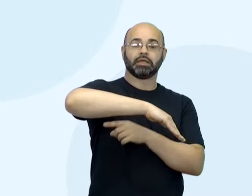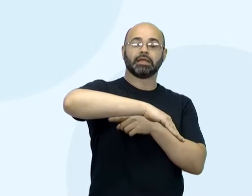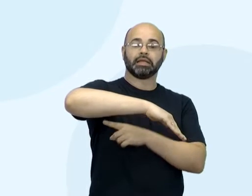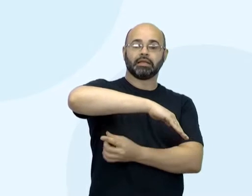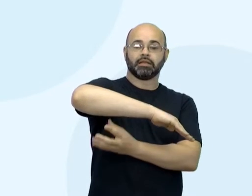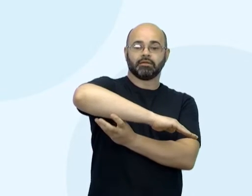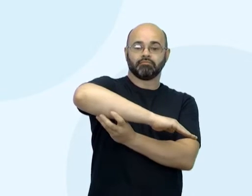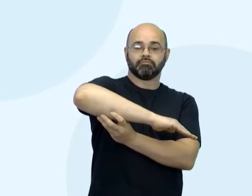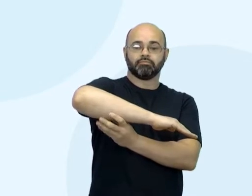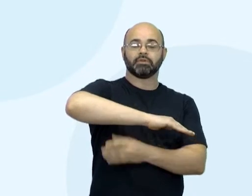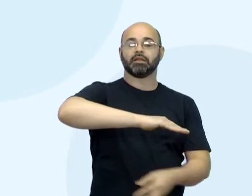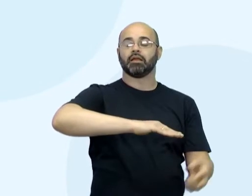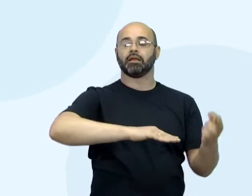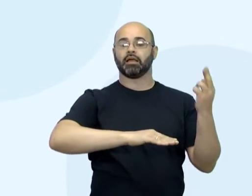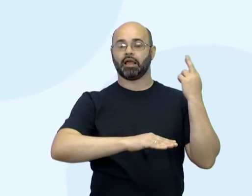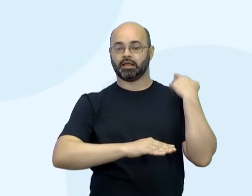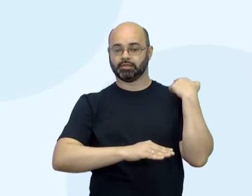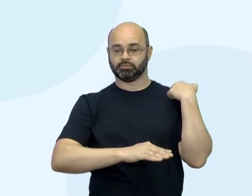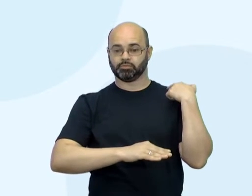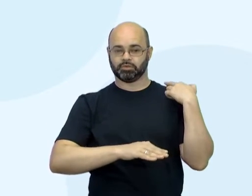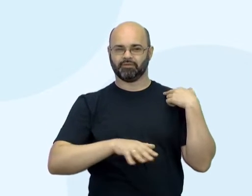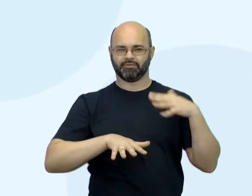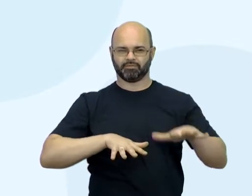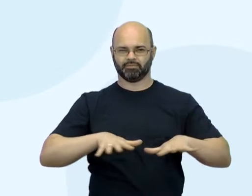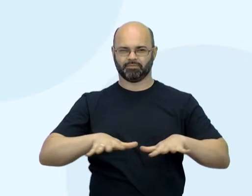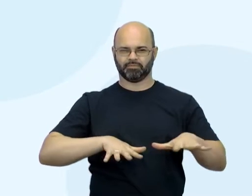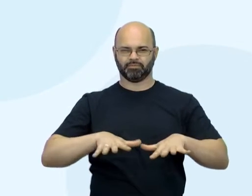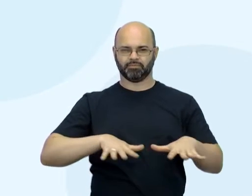responsável por esse movimento,